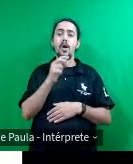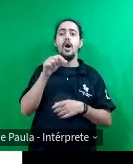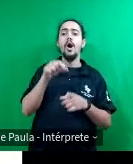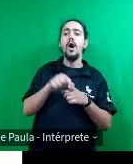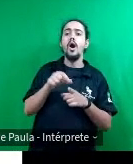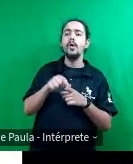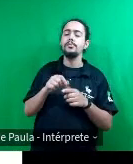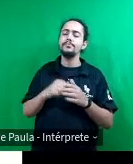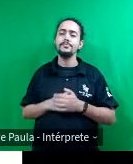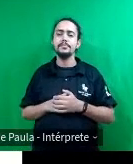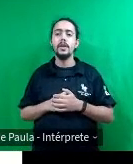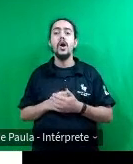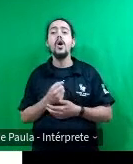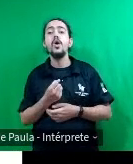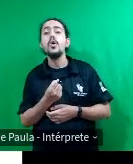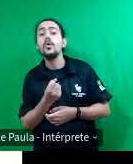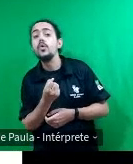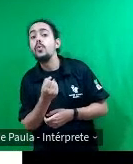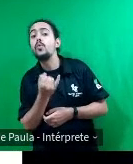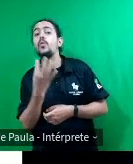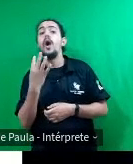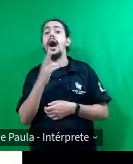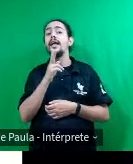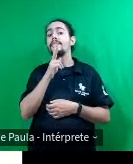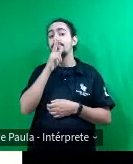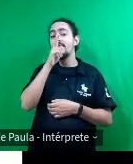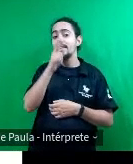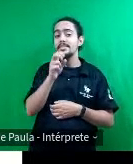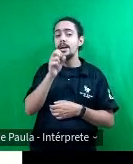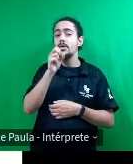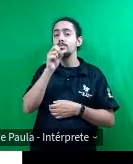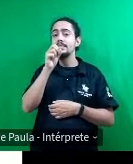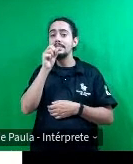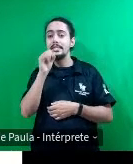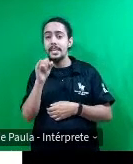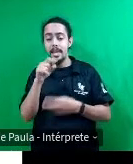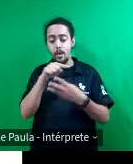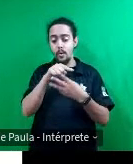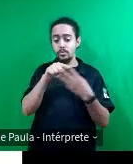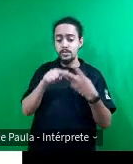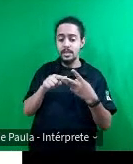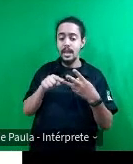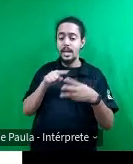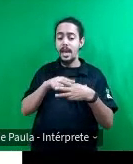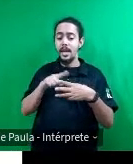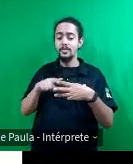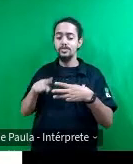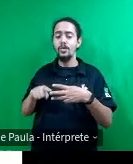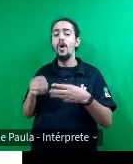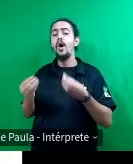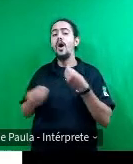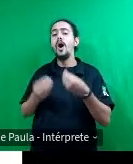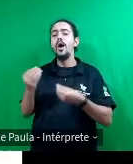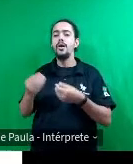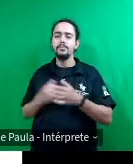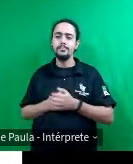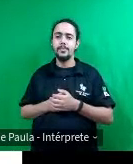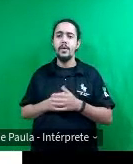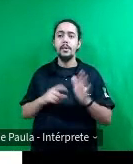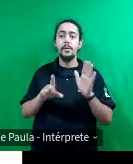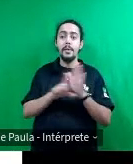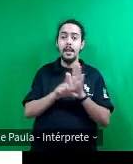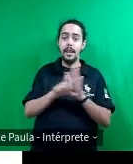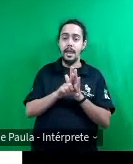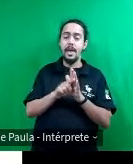tensão sobre esses 3 resistores ou sobre o resistor equivalente? Né? Primeira lei de ohms nos diz que é o